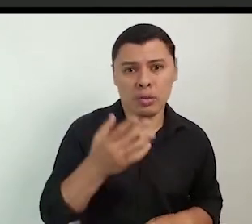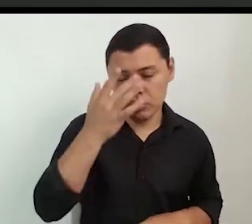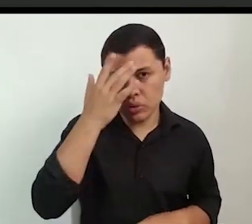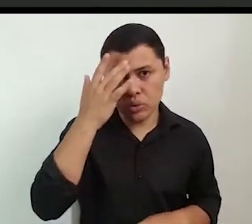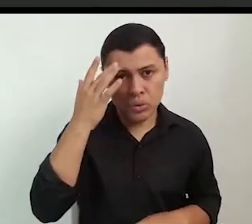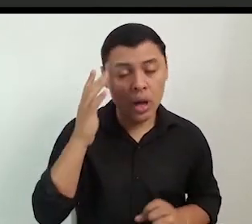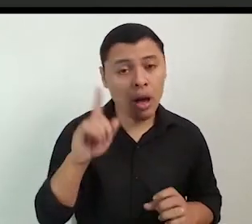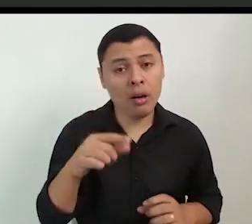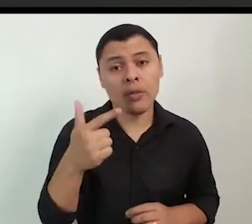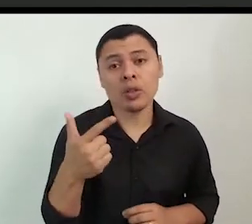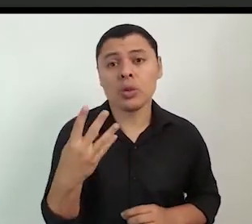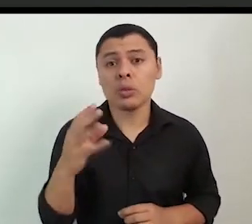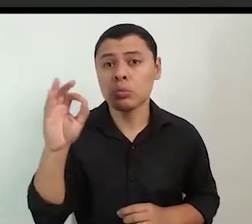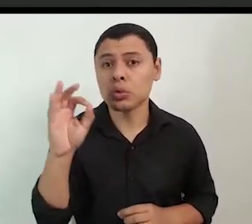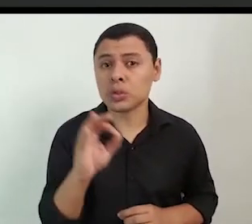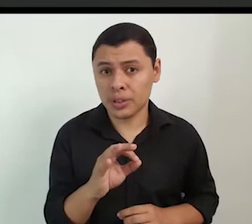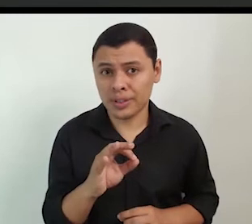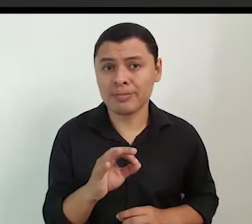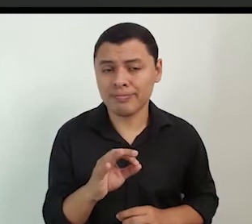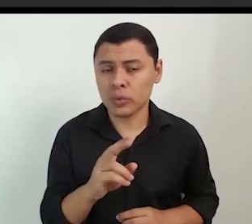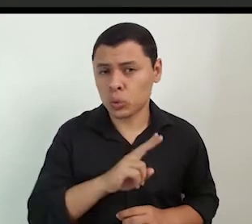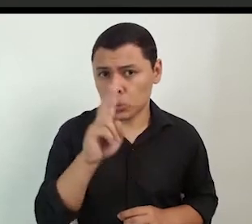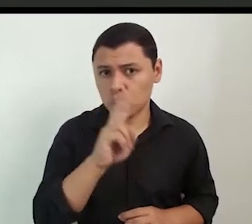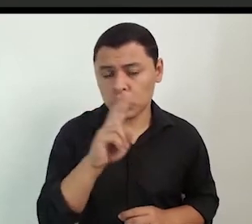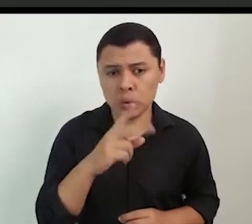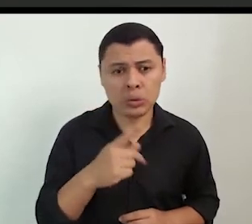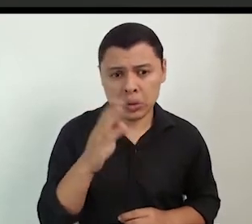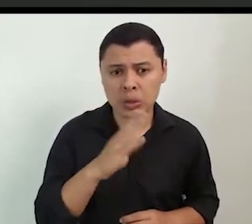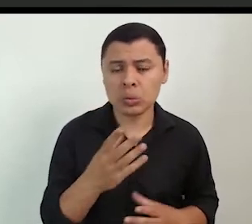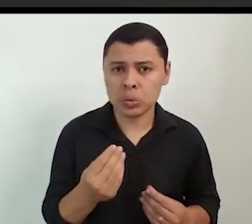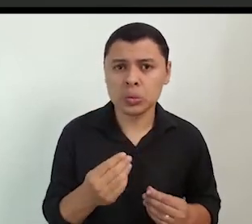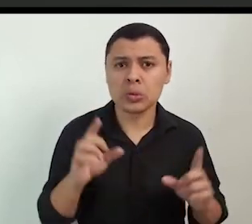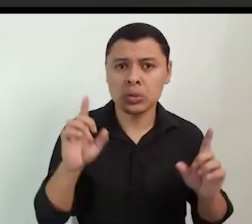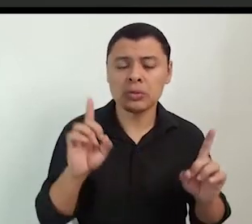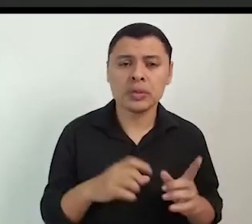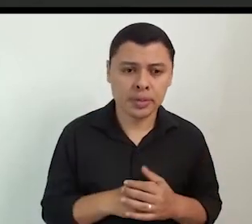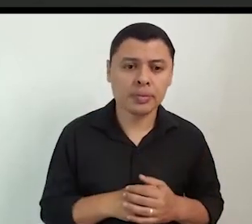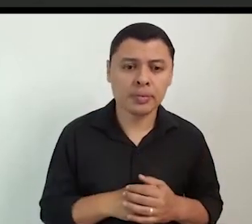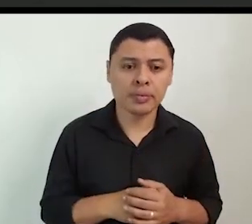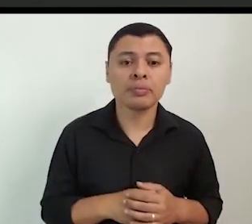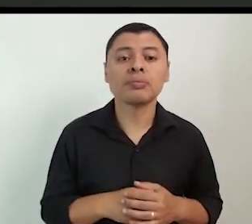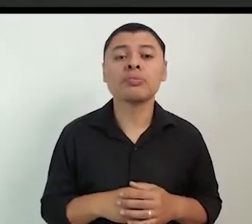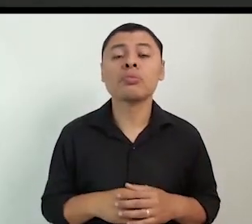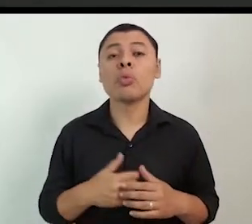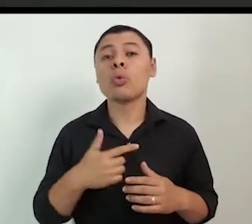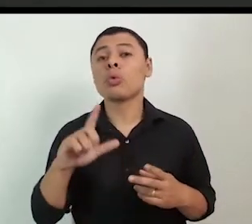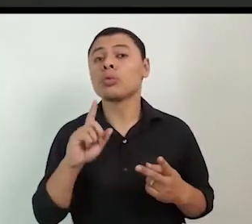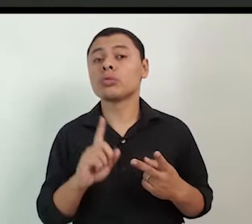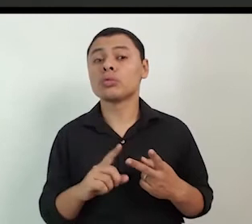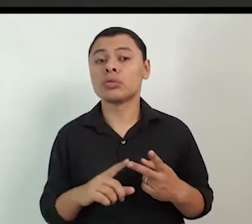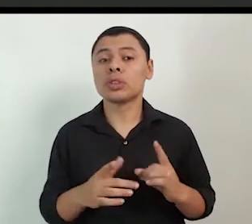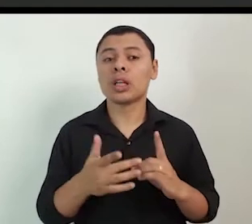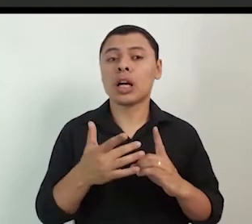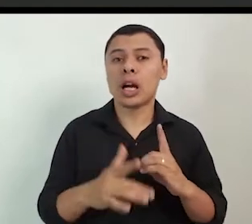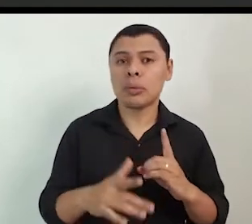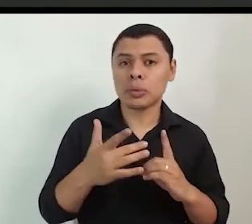população. É um número bem expressivo. E sobre capacitismo, a gente trata, não sei se